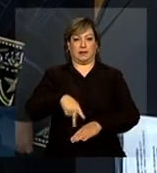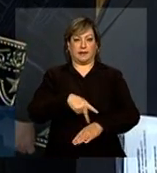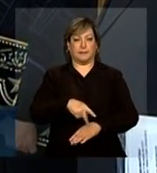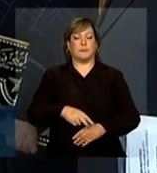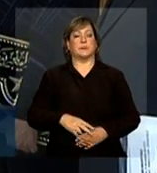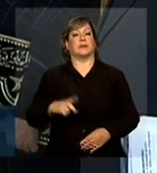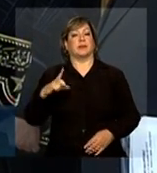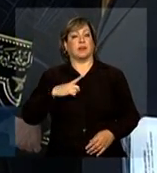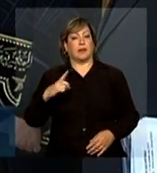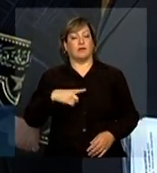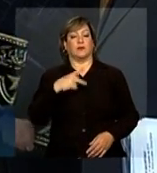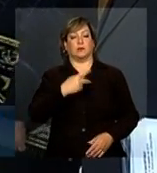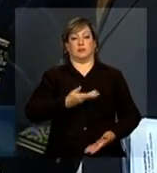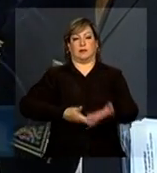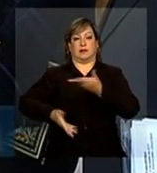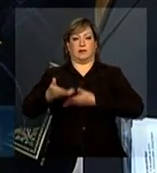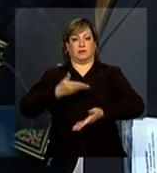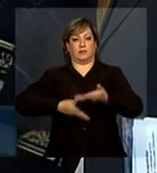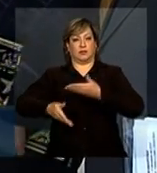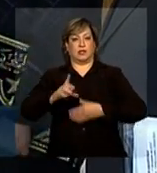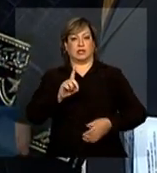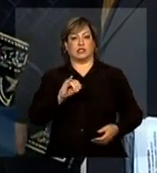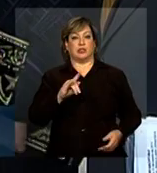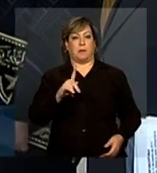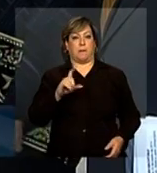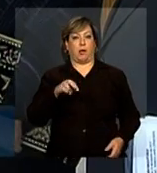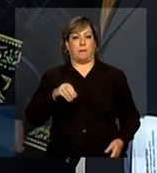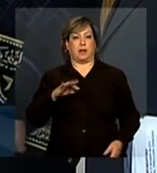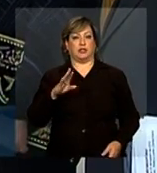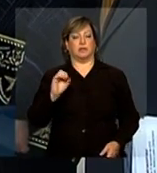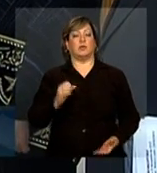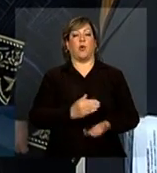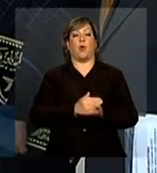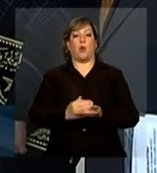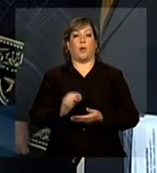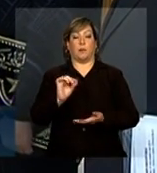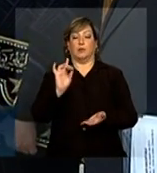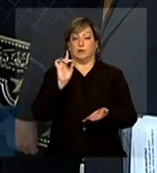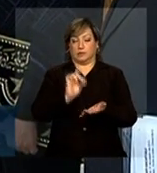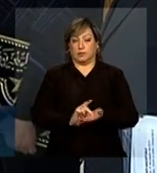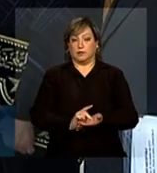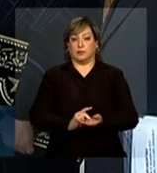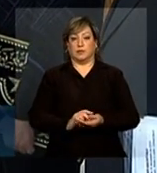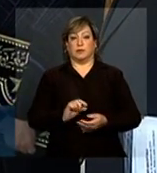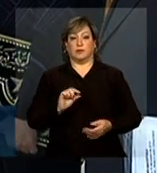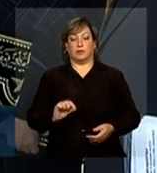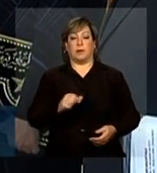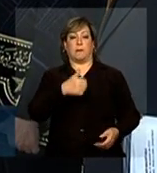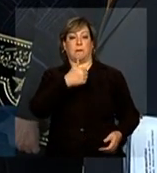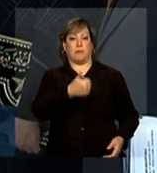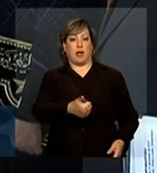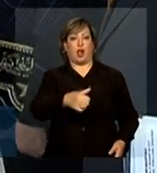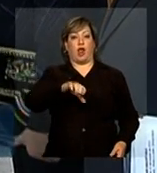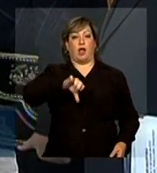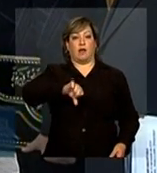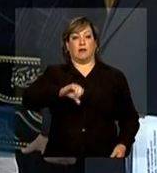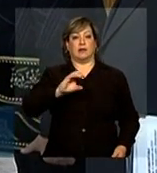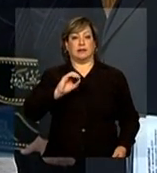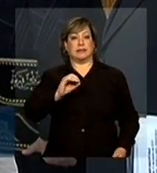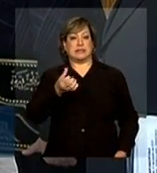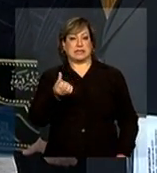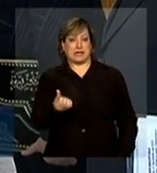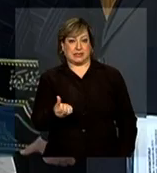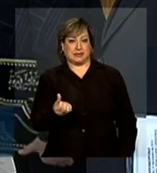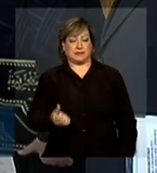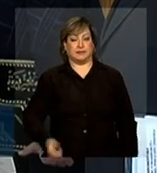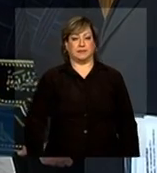teve suas relações diplomáticas com o Brasil iniciadas oficialmente em 1906.